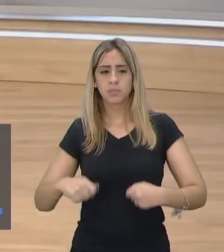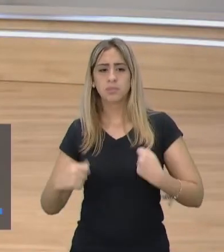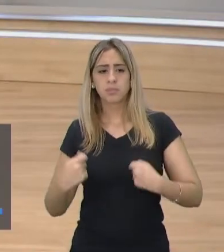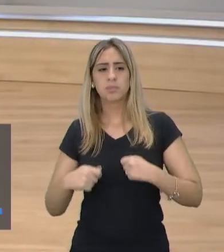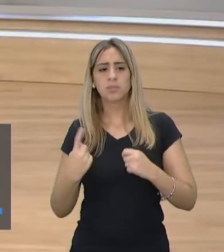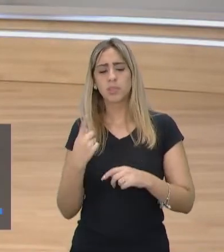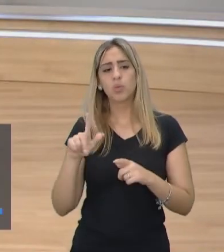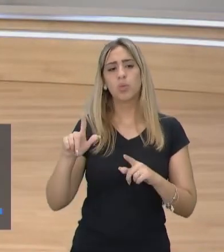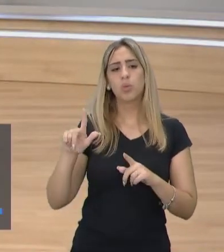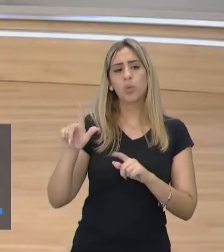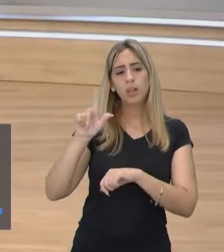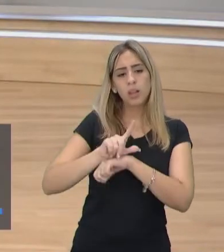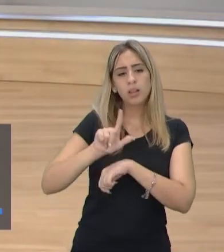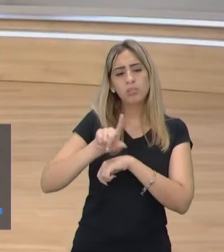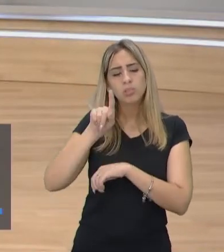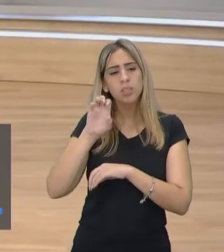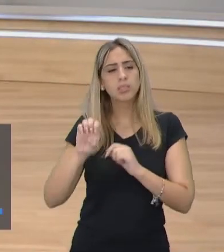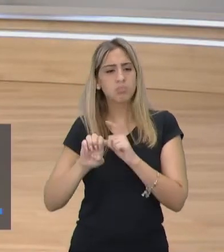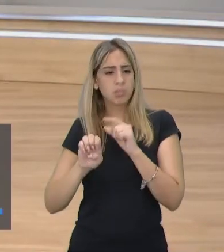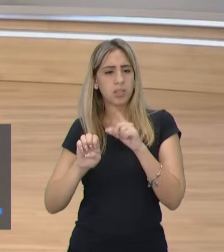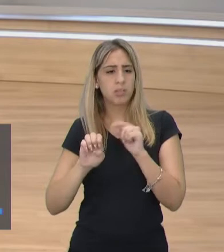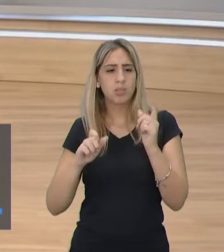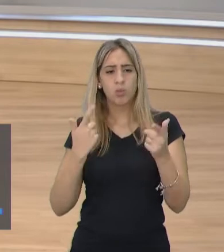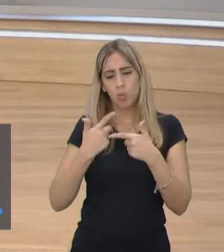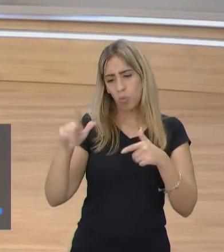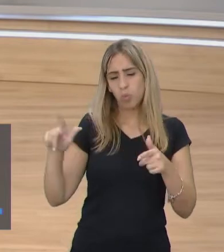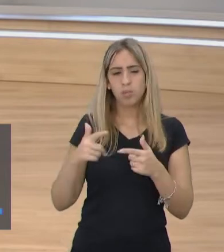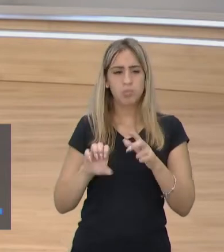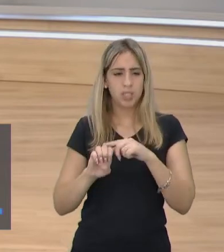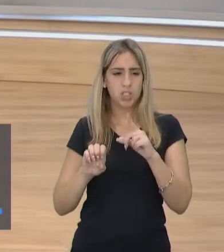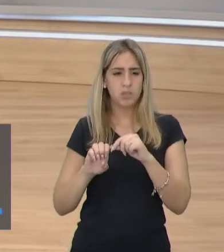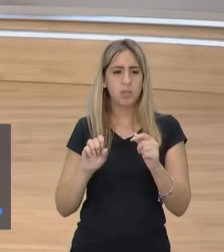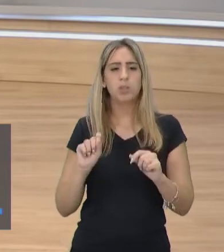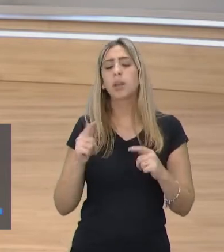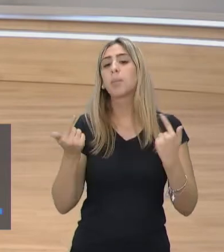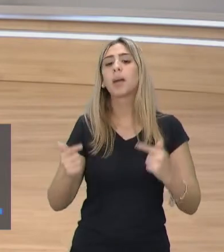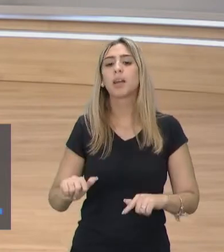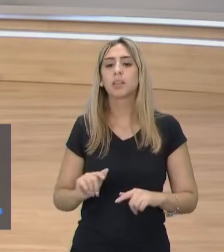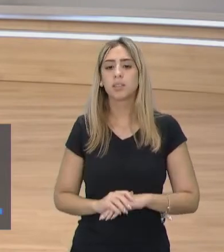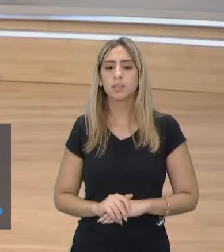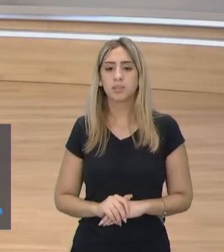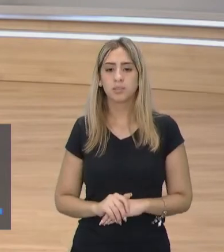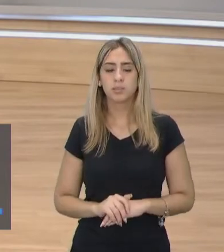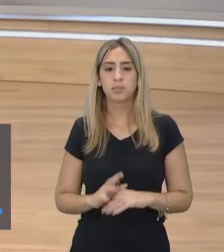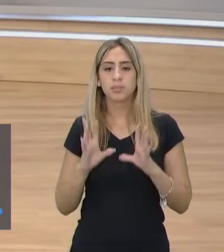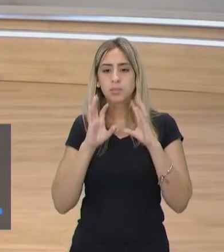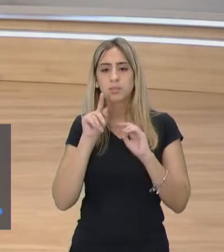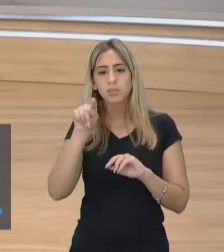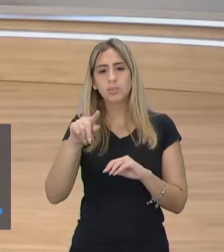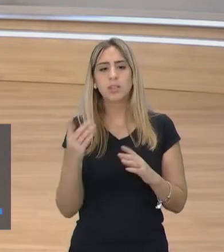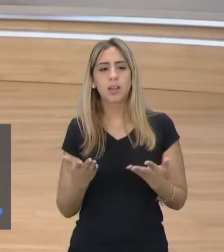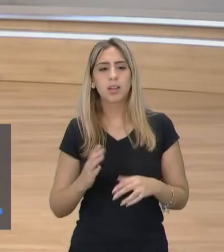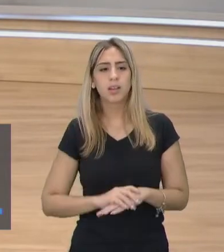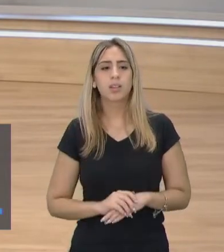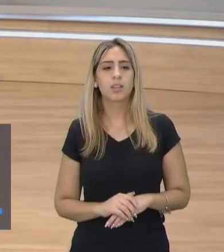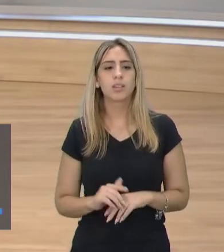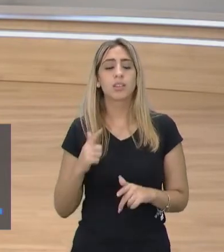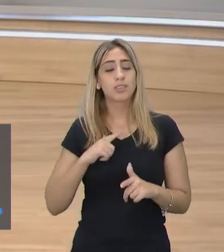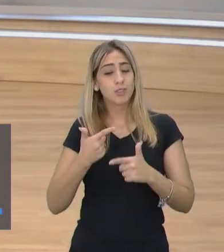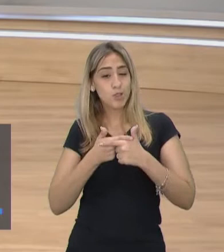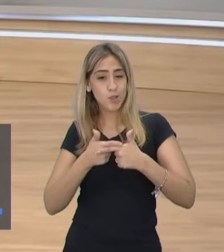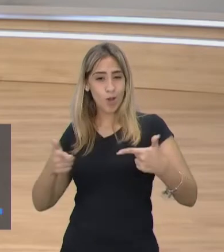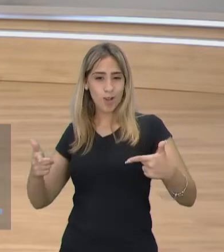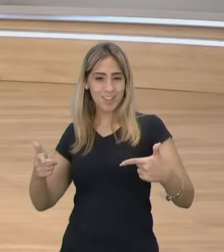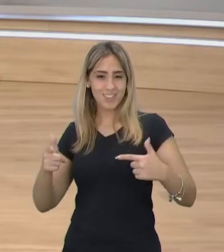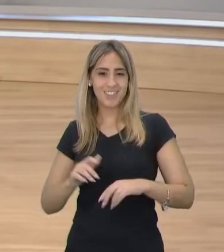ser o líder desse empreendimento ou de algum outro empreendimento, tá? O que mais? Ô, Tony, agora é você. Vai. Sorte.